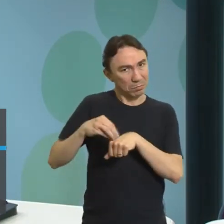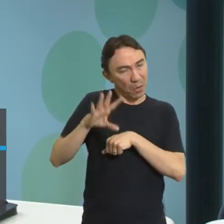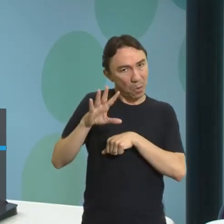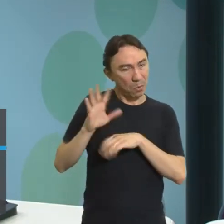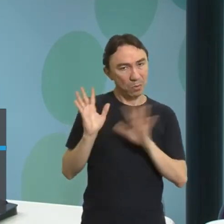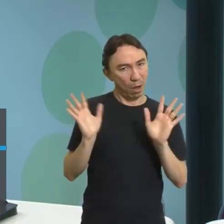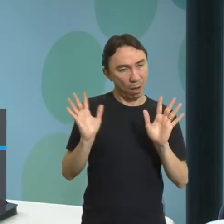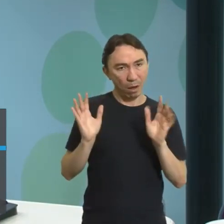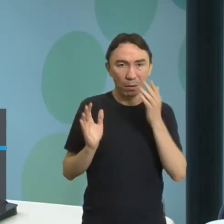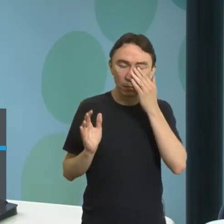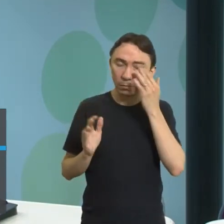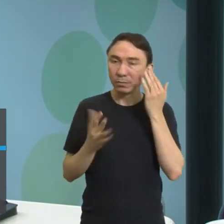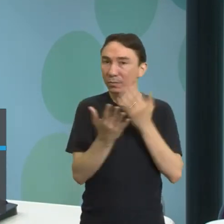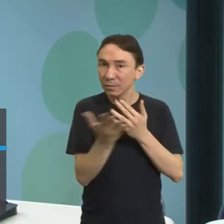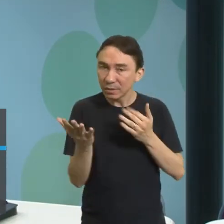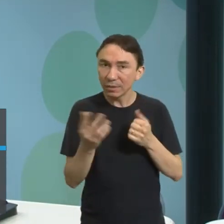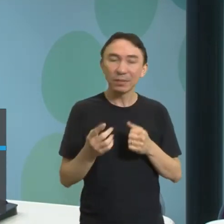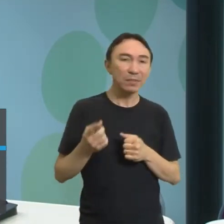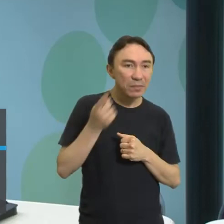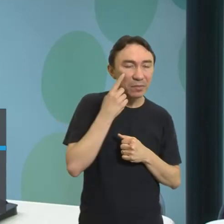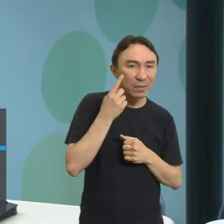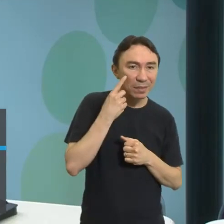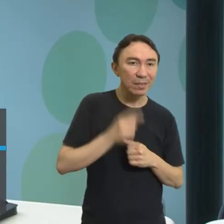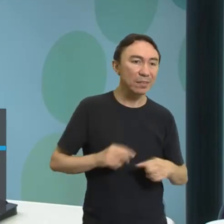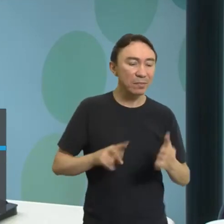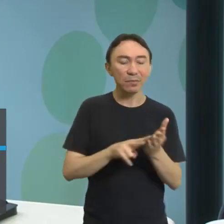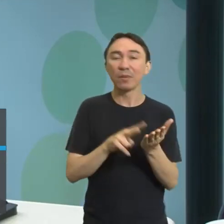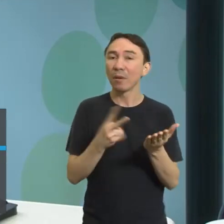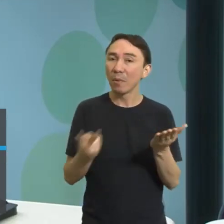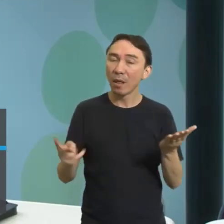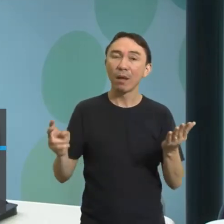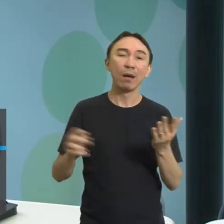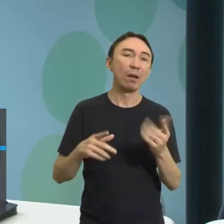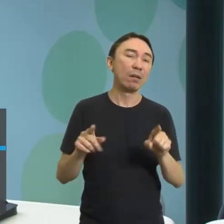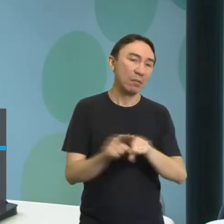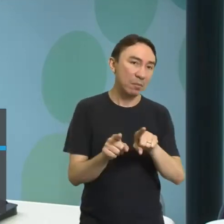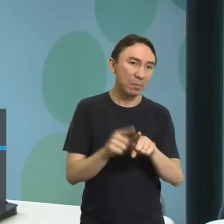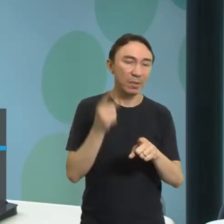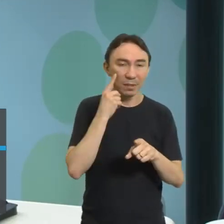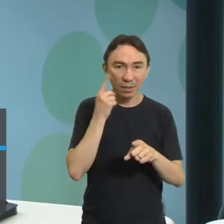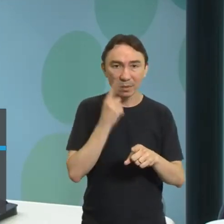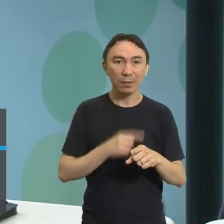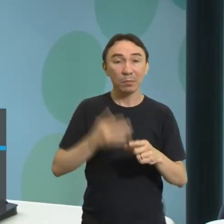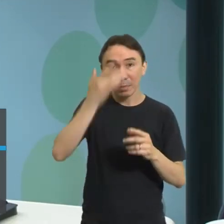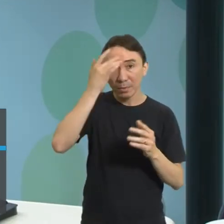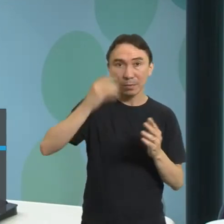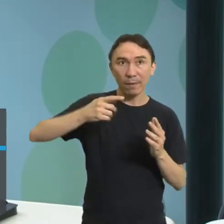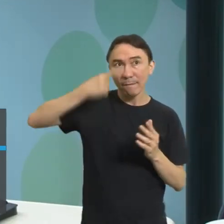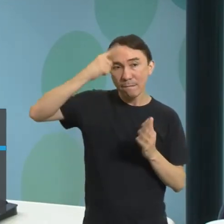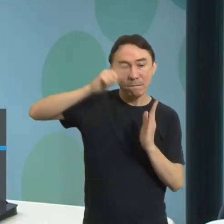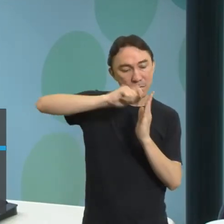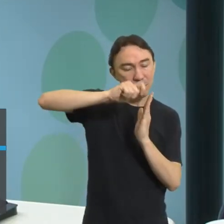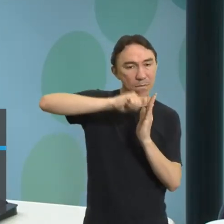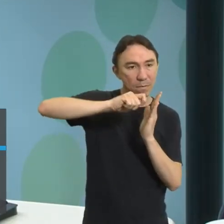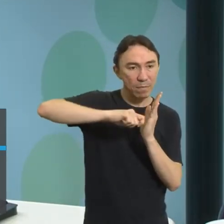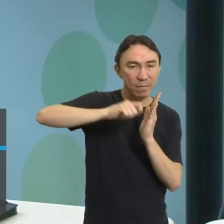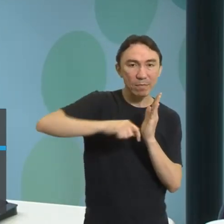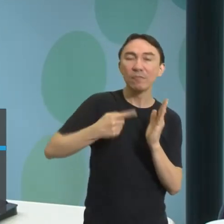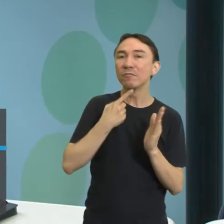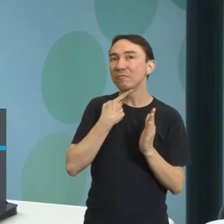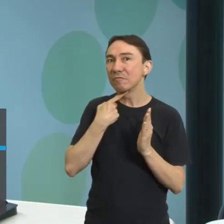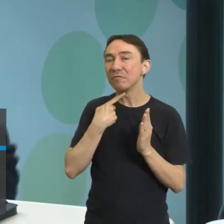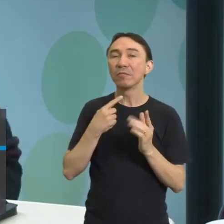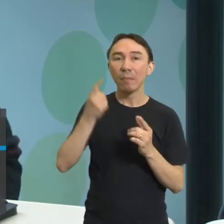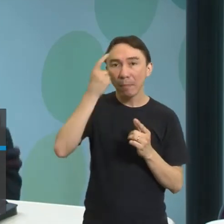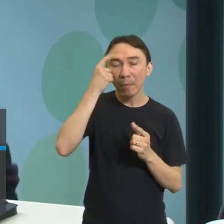questões de vocabulário, da intencionalidade do autor, tudo isso que nós já comentamos durante a formação. Então, seguindo a leitura do